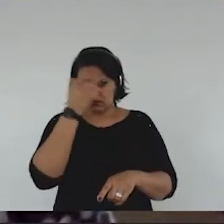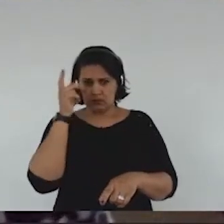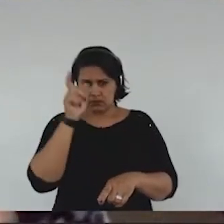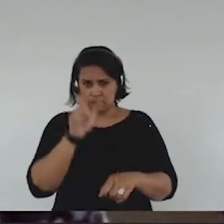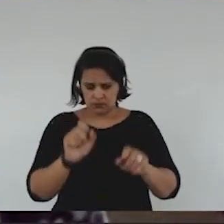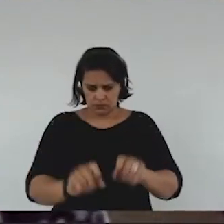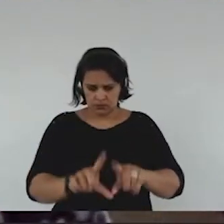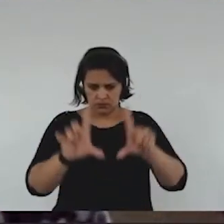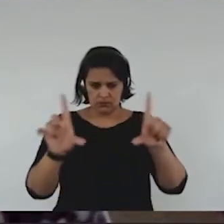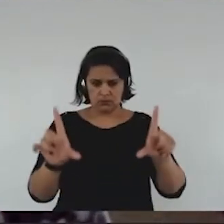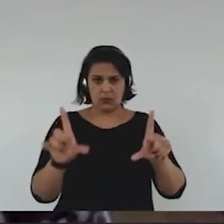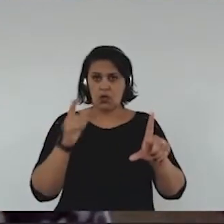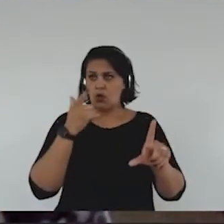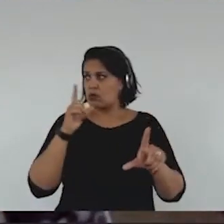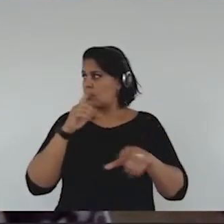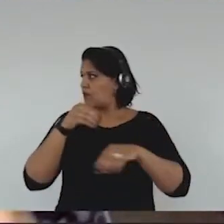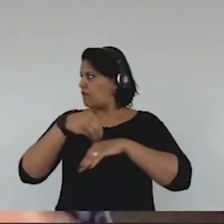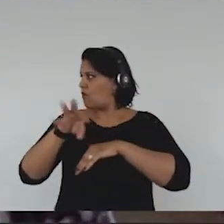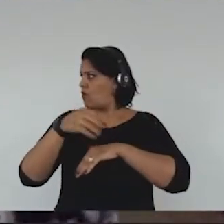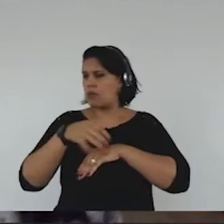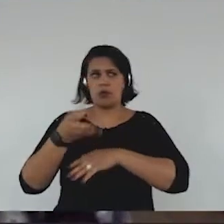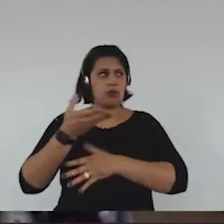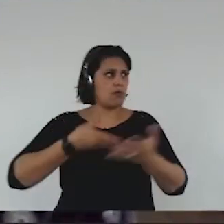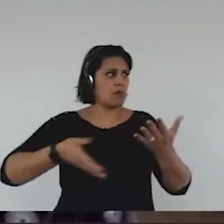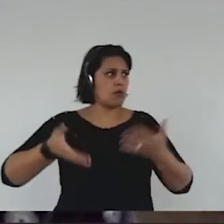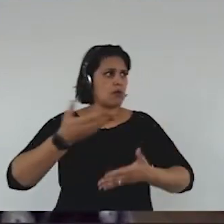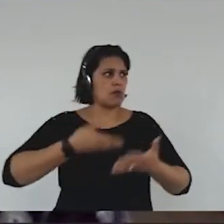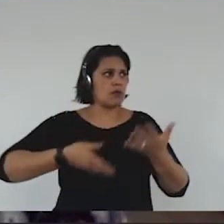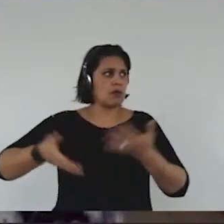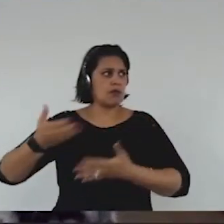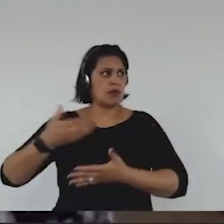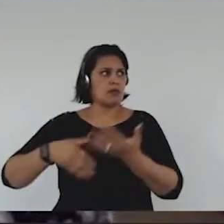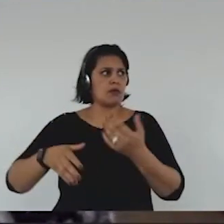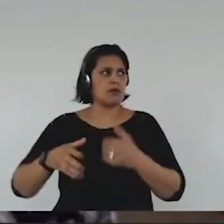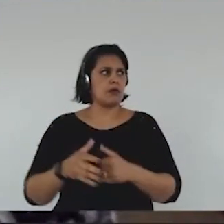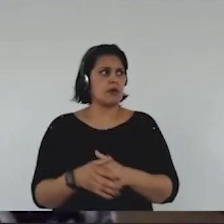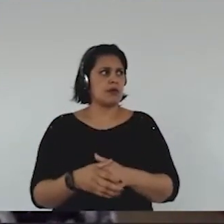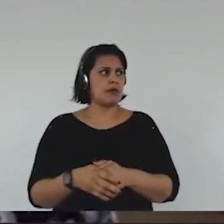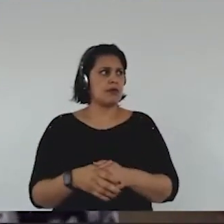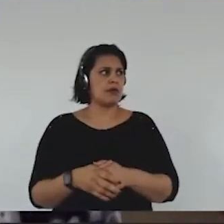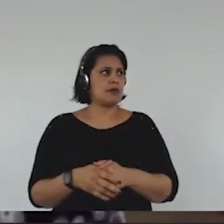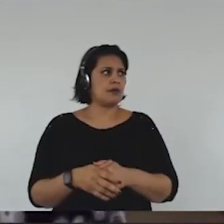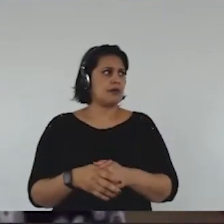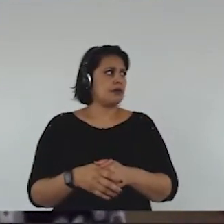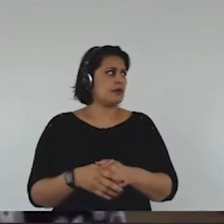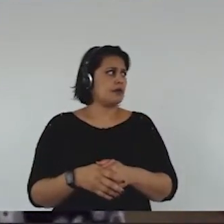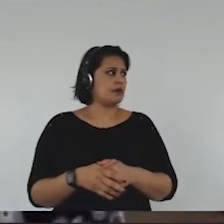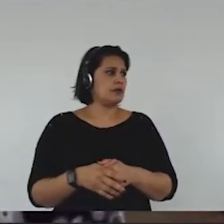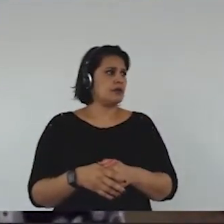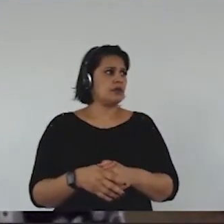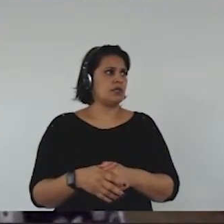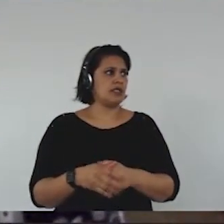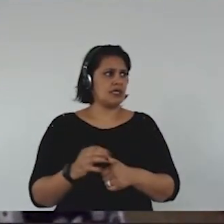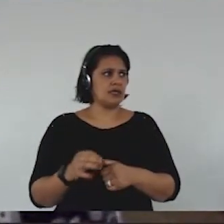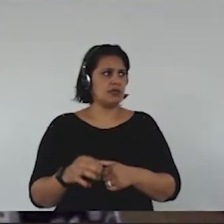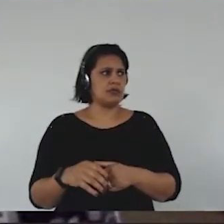e circulavam essas informações para todos os partícipes do procedimento arbitral. O